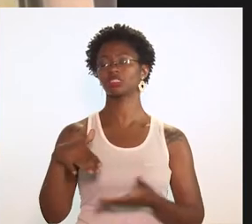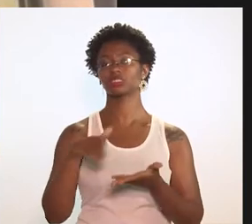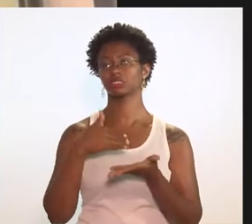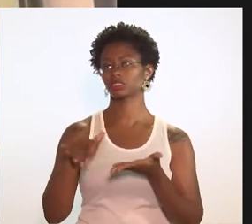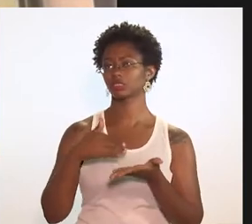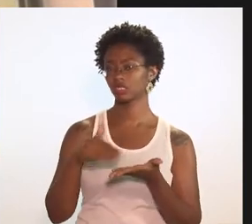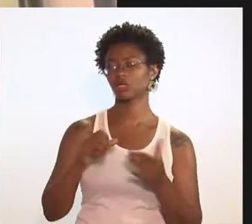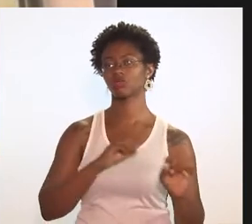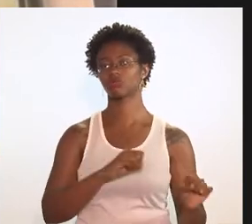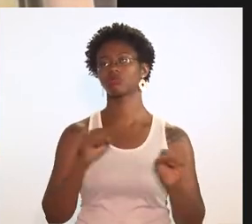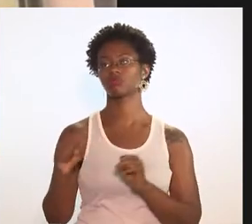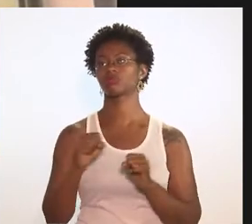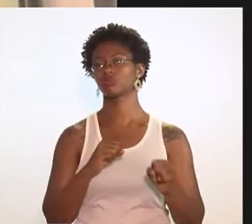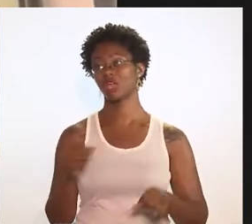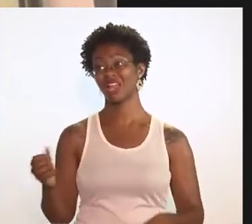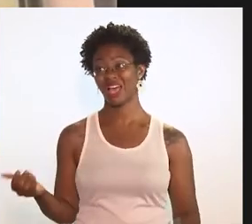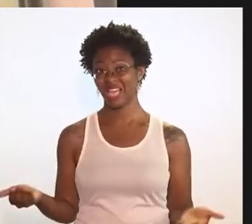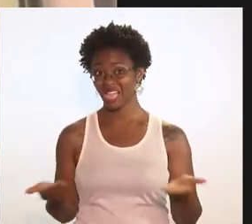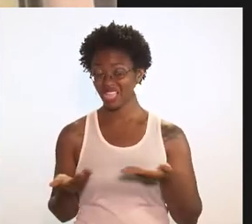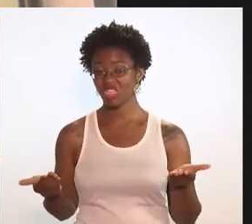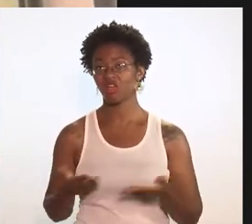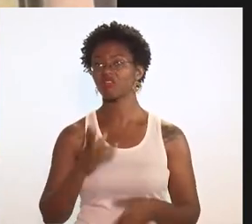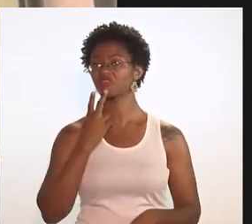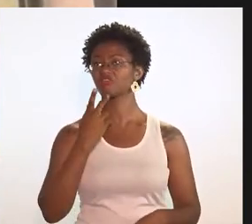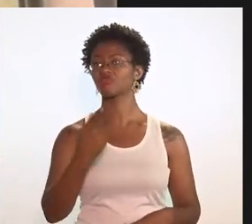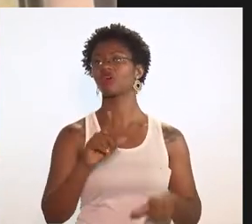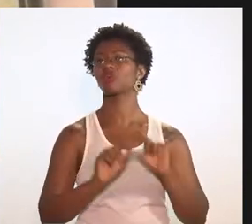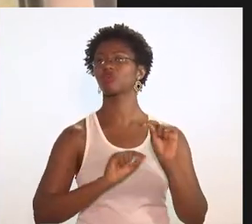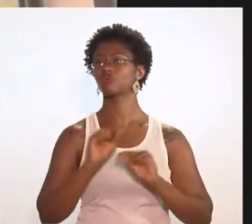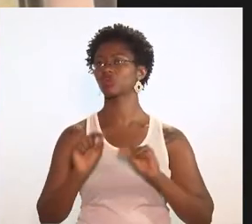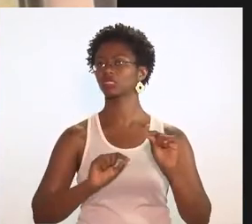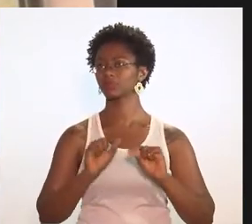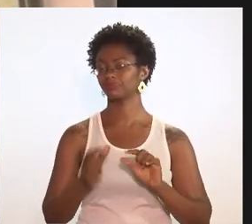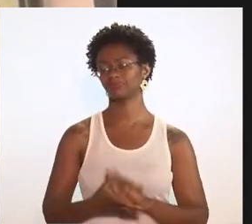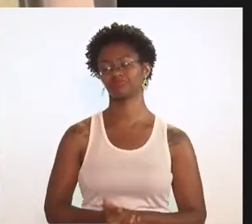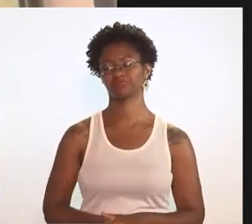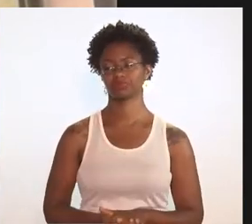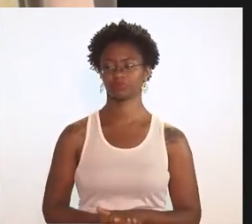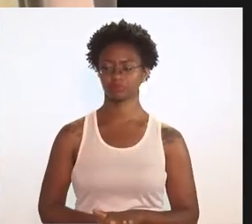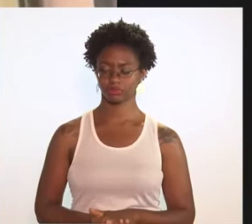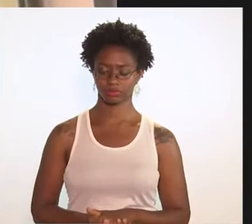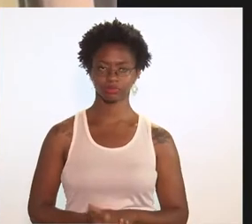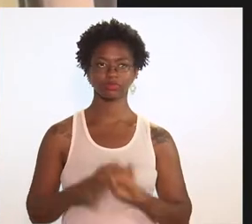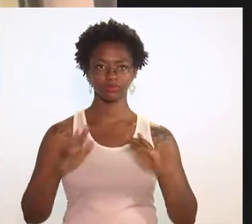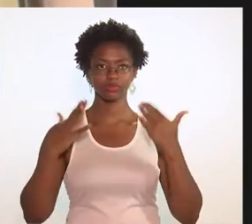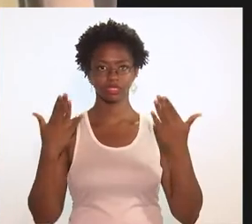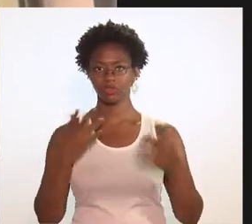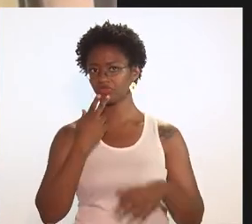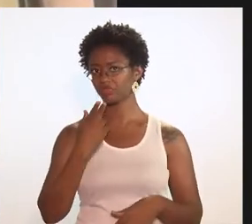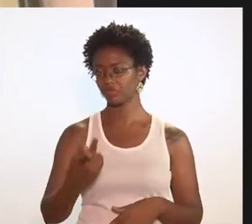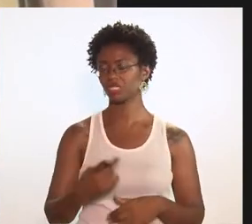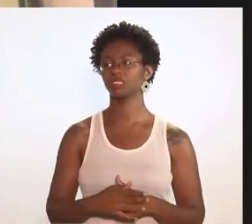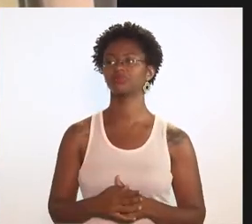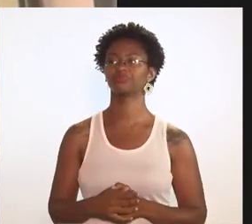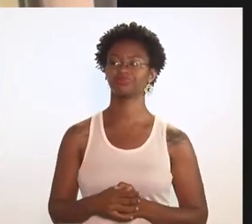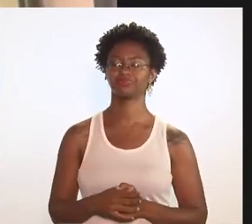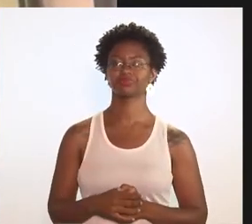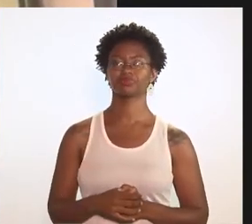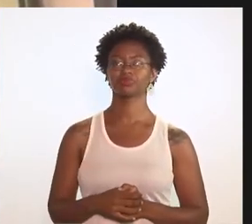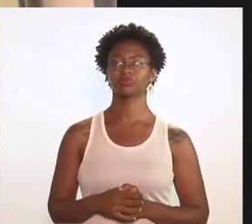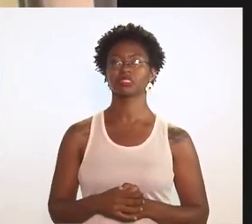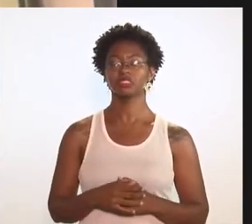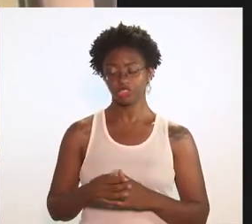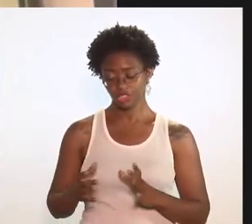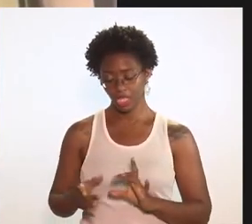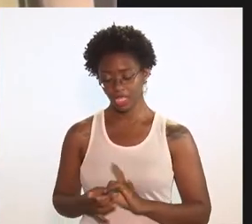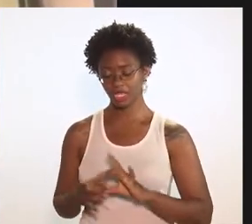da secretaria, enfim, do poder estatal, atualmente, a gente pensa em vulnerabilidades. E aí, quando a gente fala em vulnerabilidade,